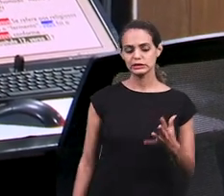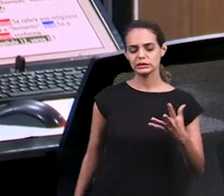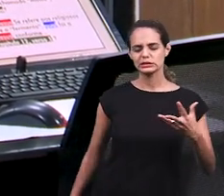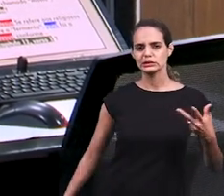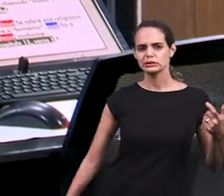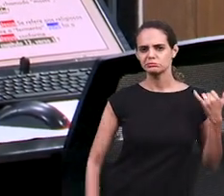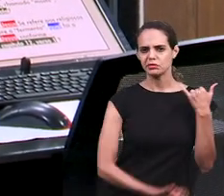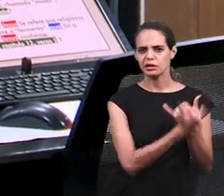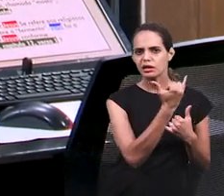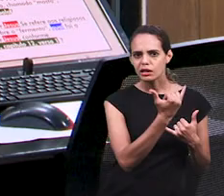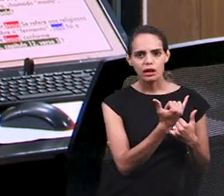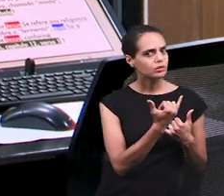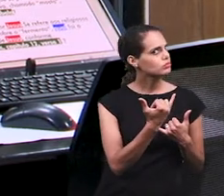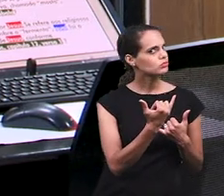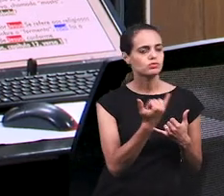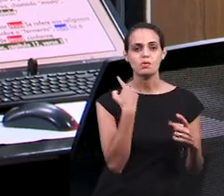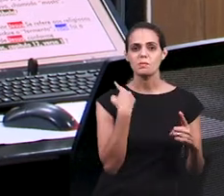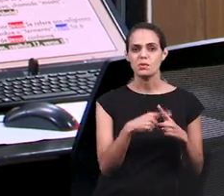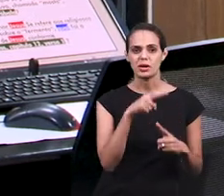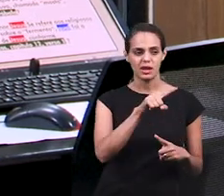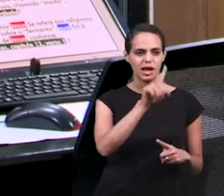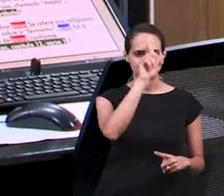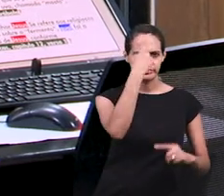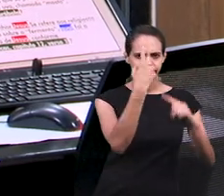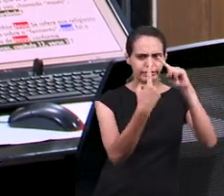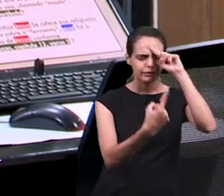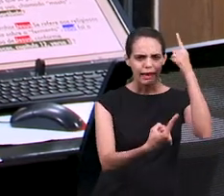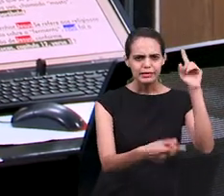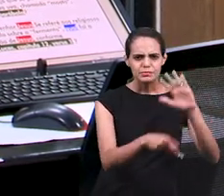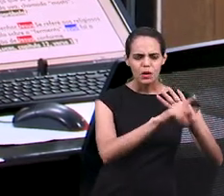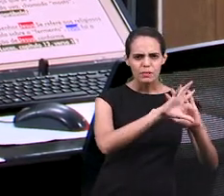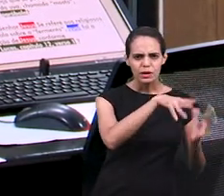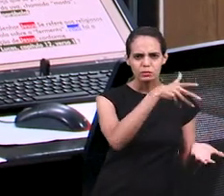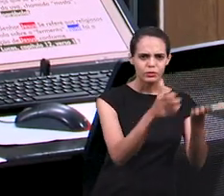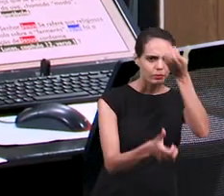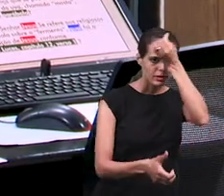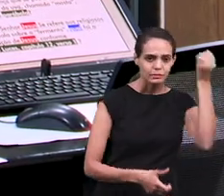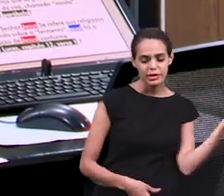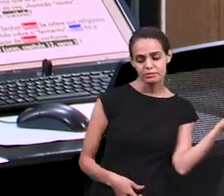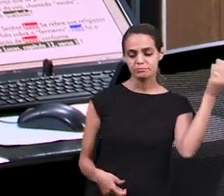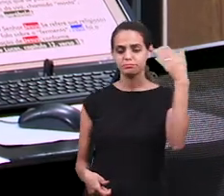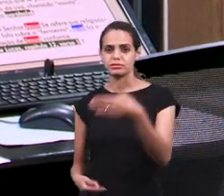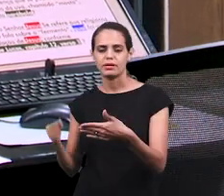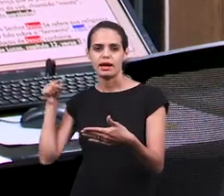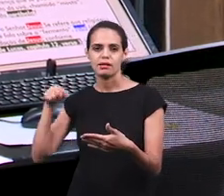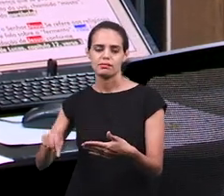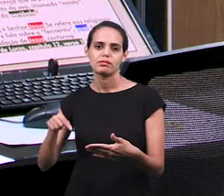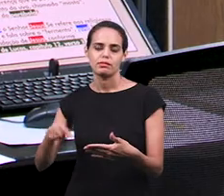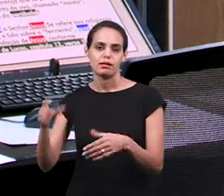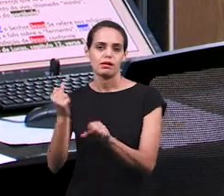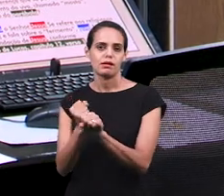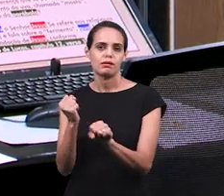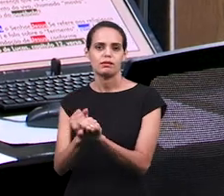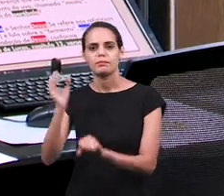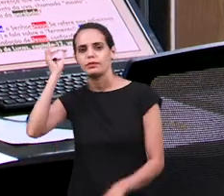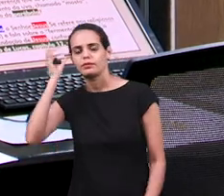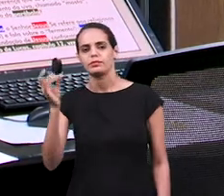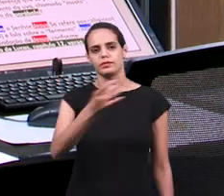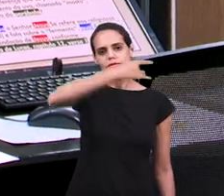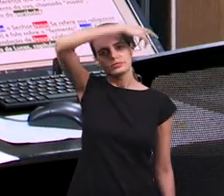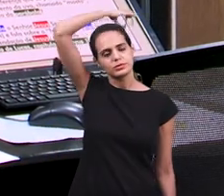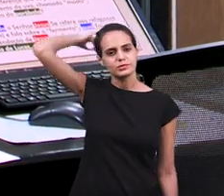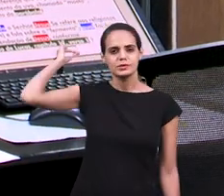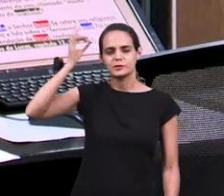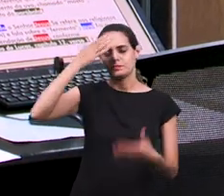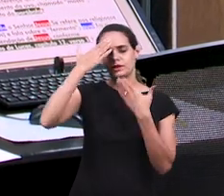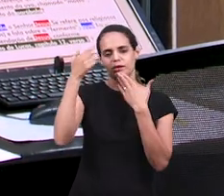sermos enganados com relação à introdução de ideias do mundo e do anticristo que tentam contaminar a obra